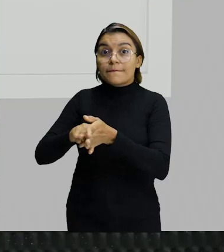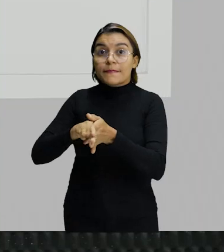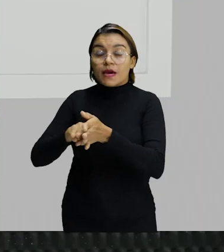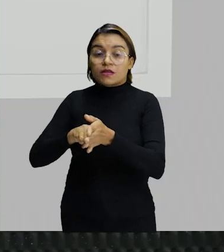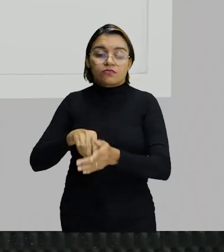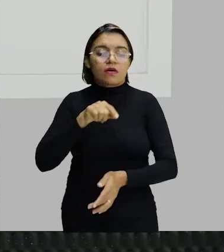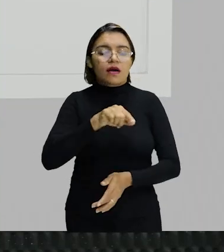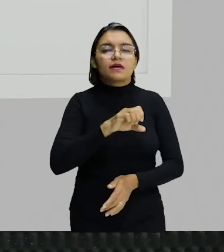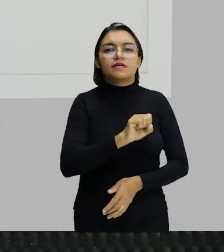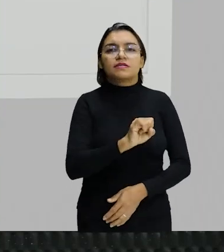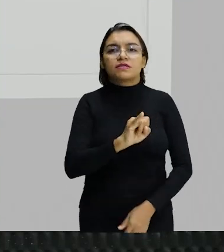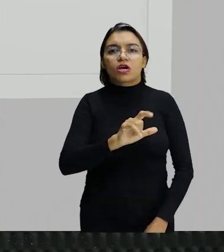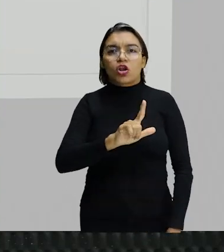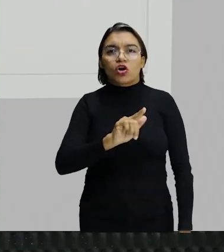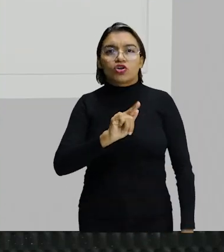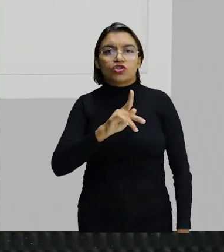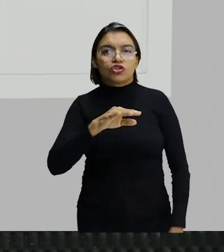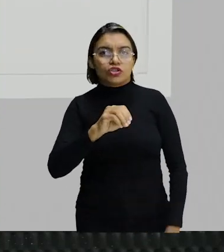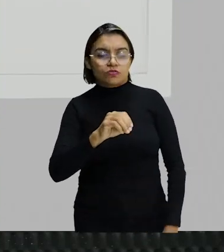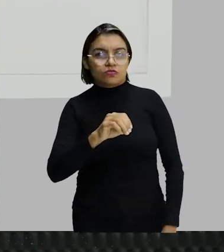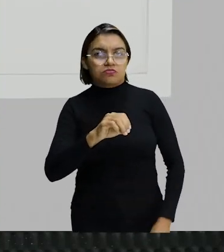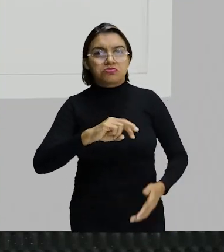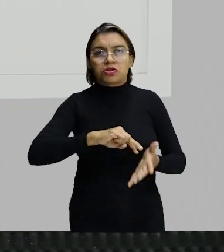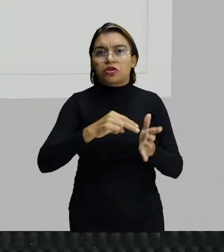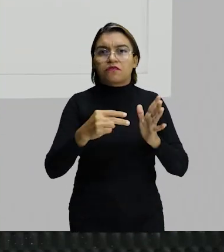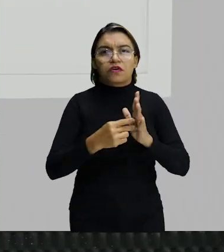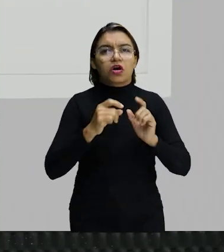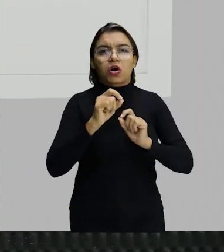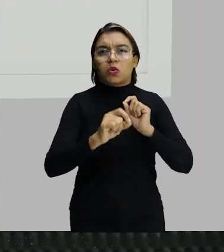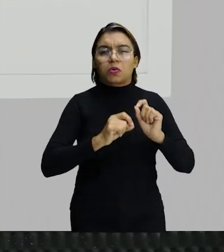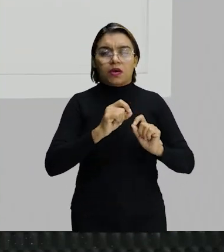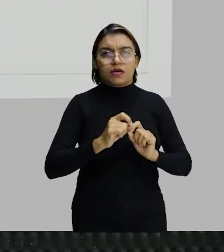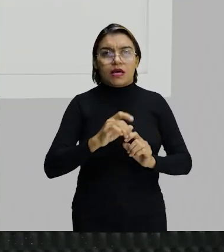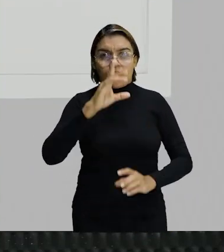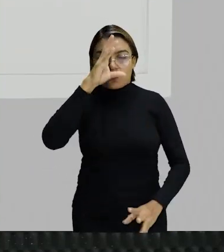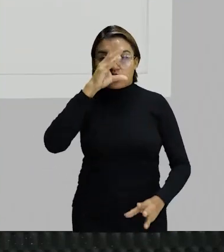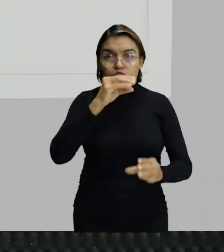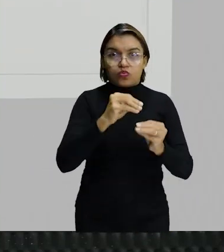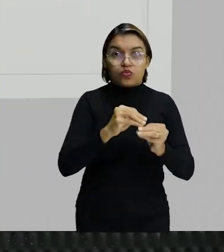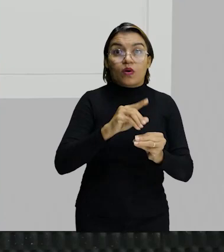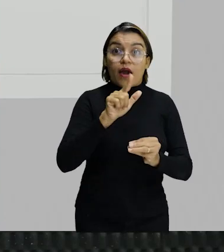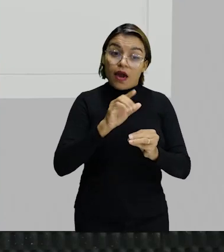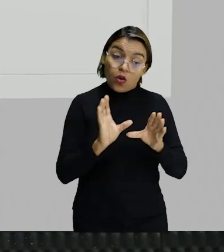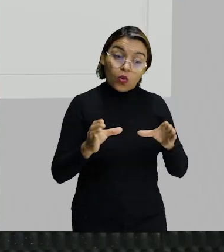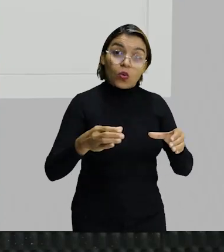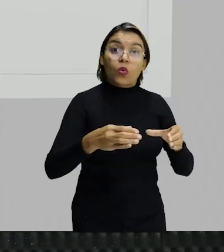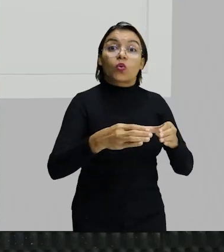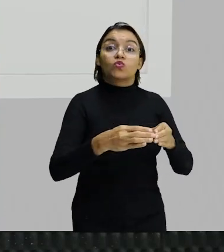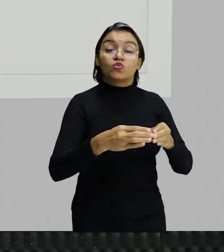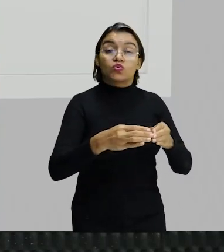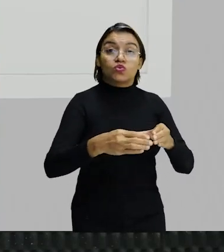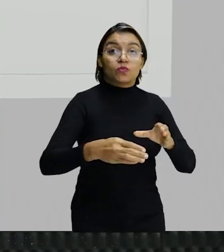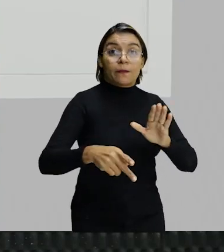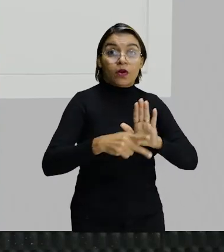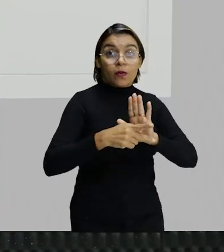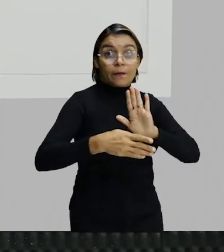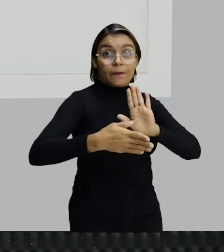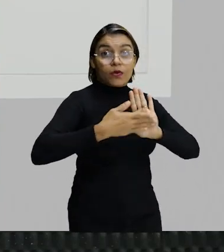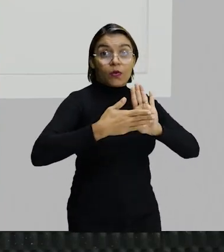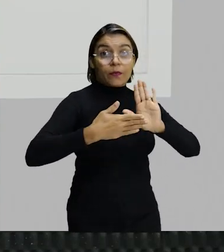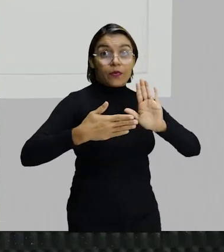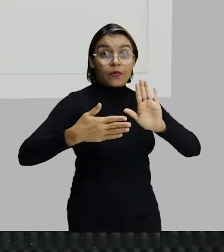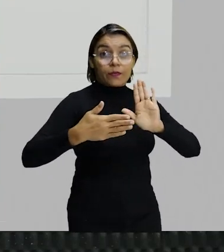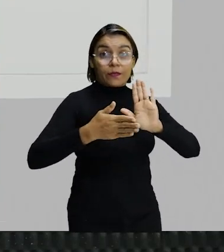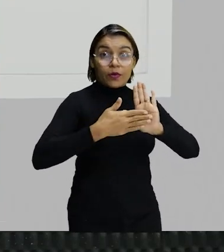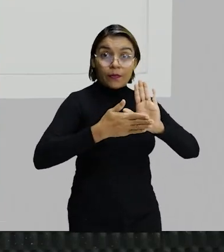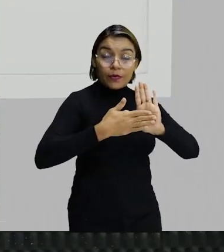é um silogismo? Nós sabemos que nós temos um silogismo como um conjunto de proposições, certo? Aí,